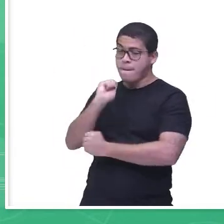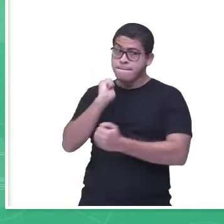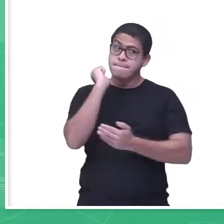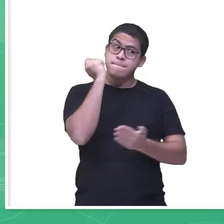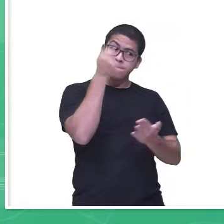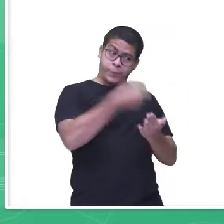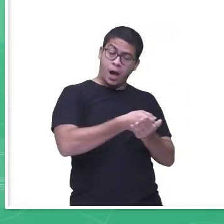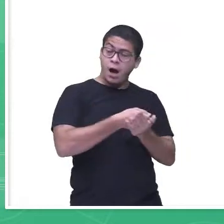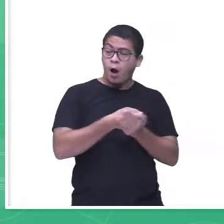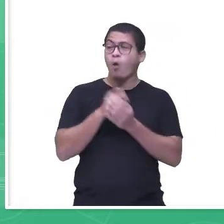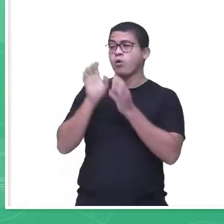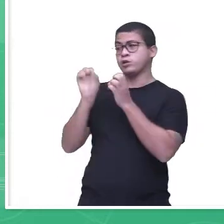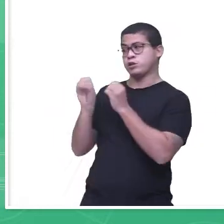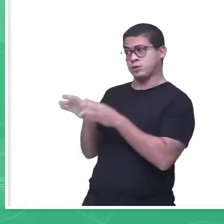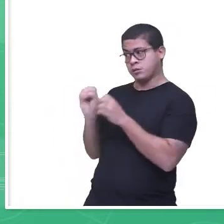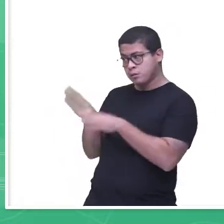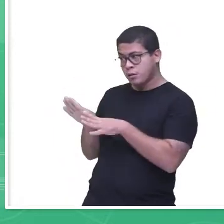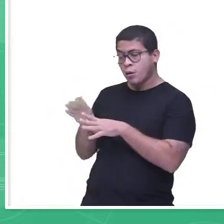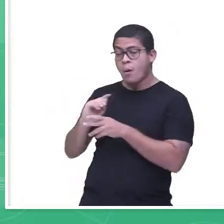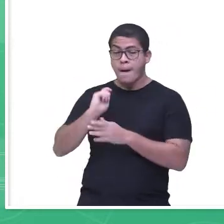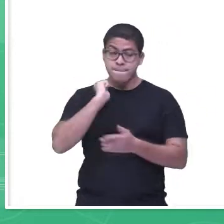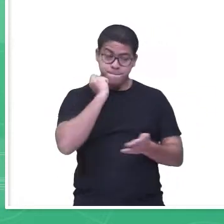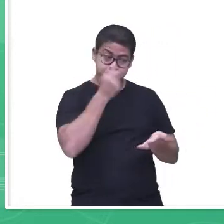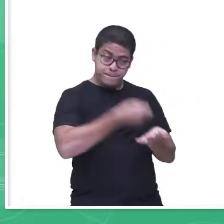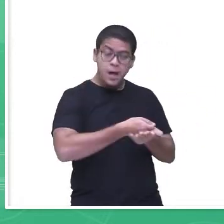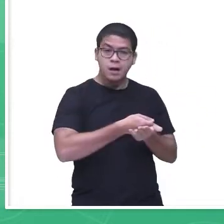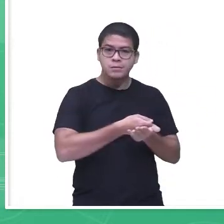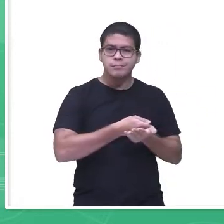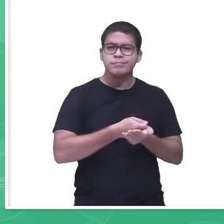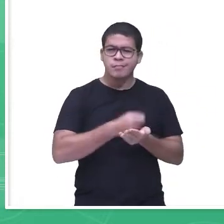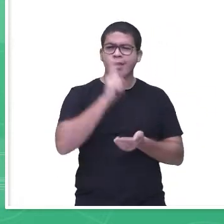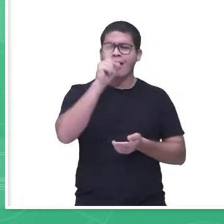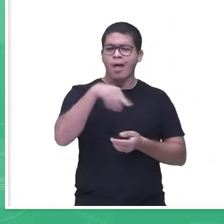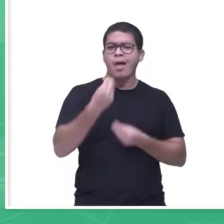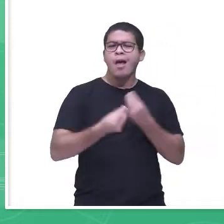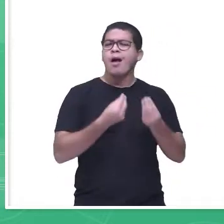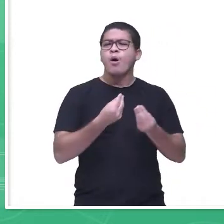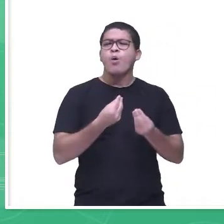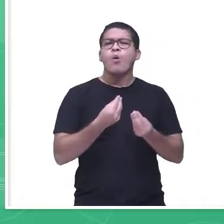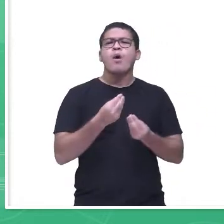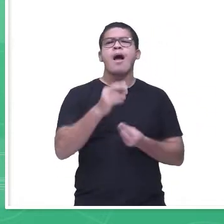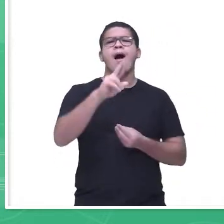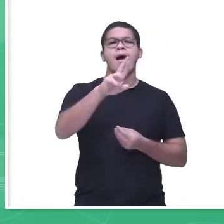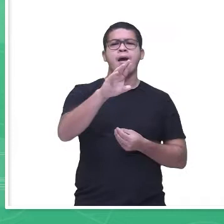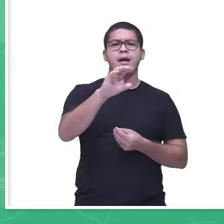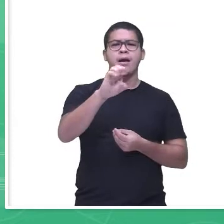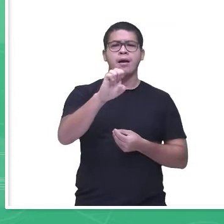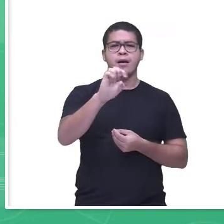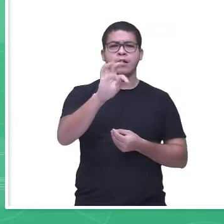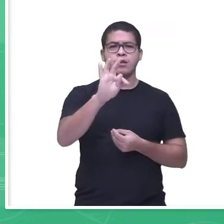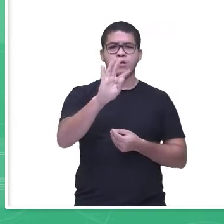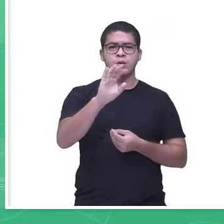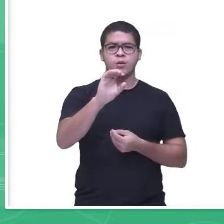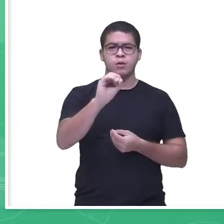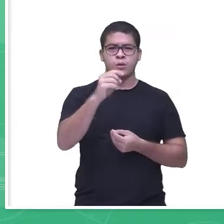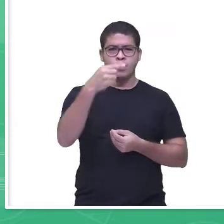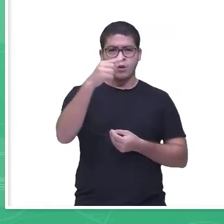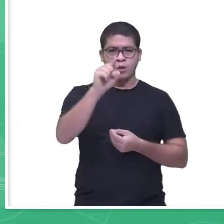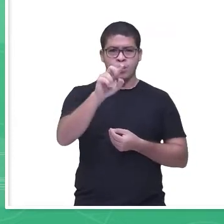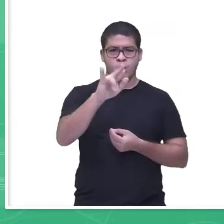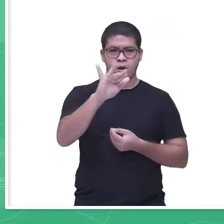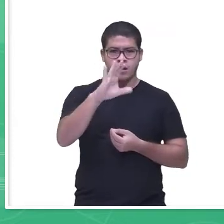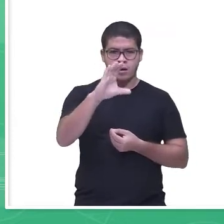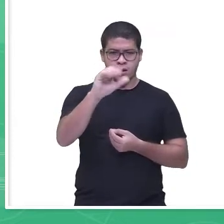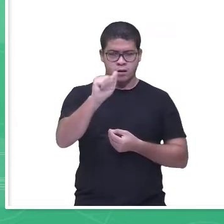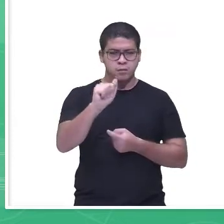sofistas ensinavam? A arte da retórica. O que é a retórica? A retórica é